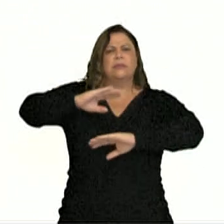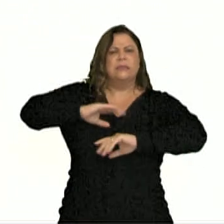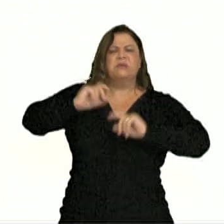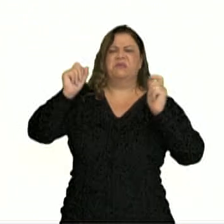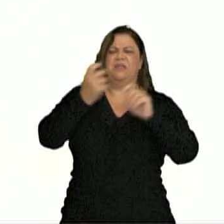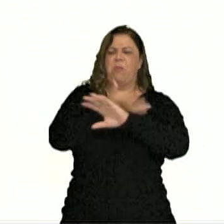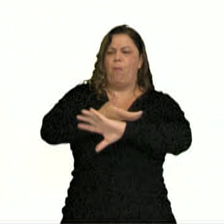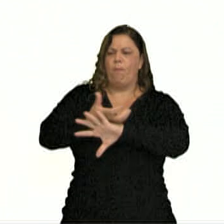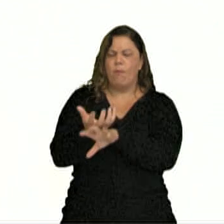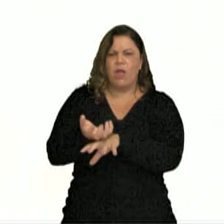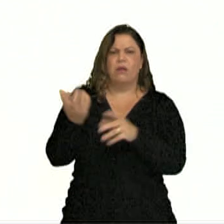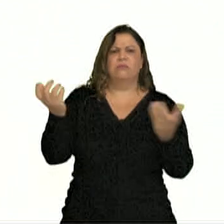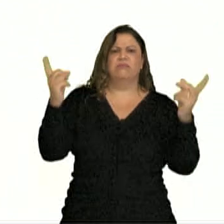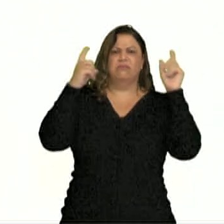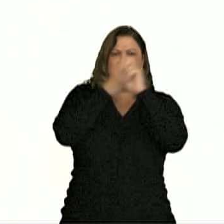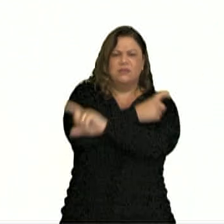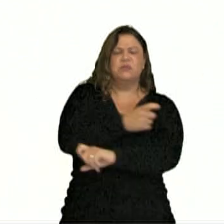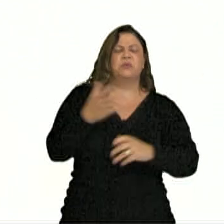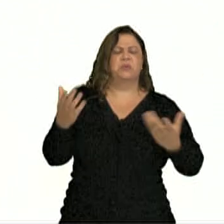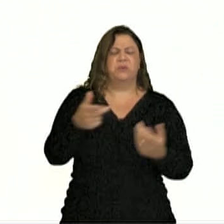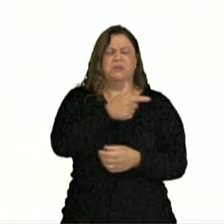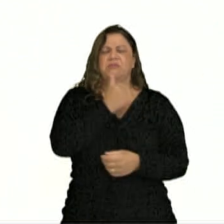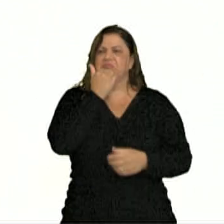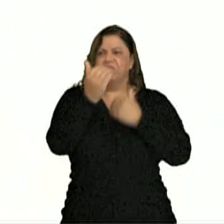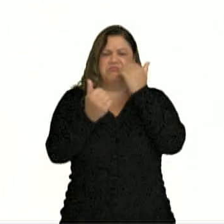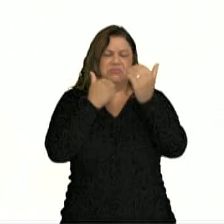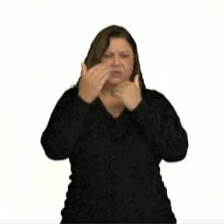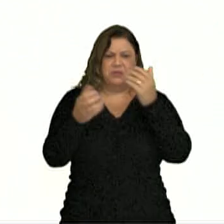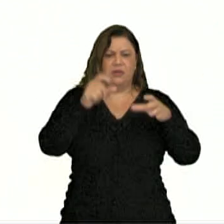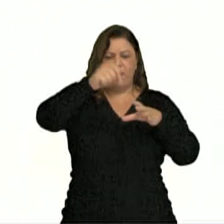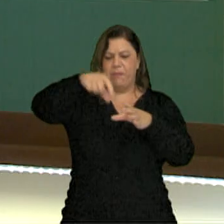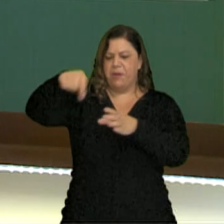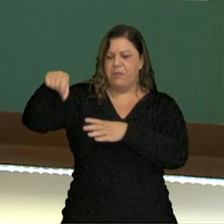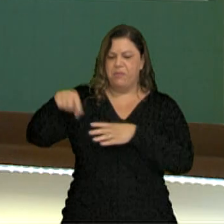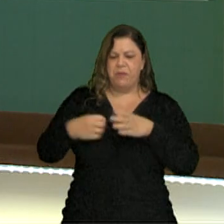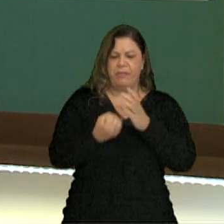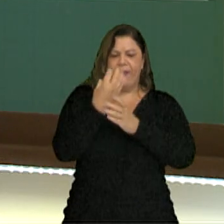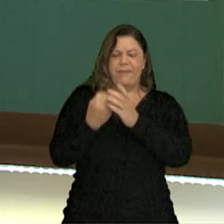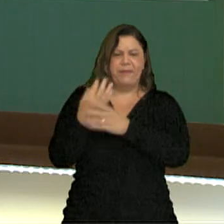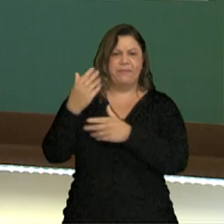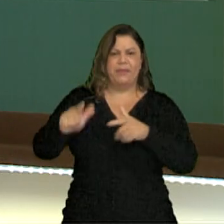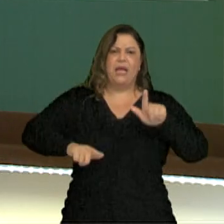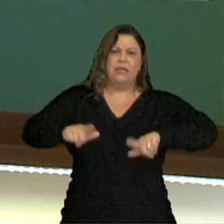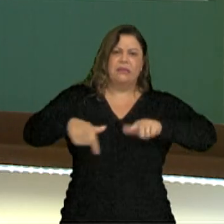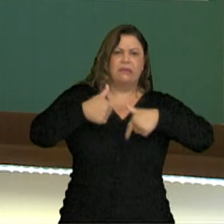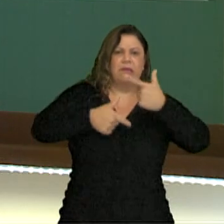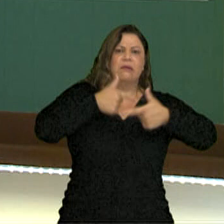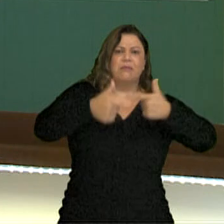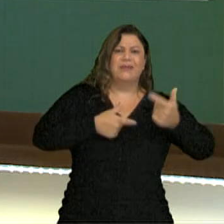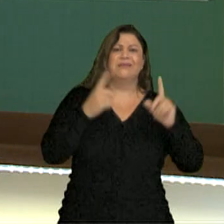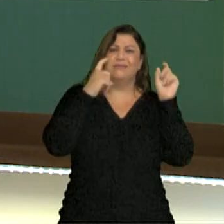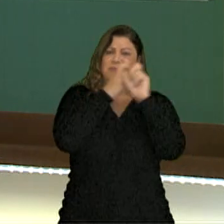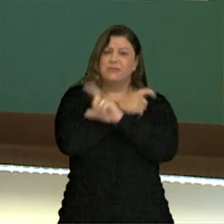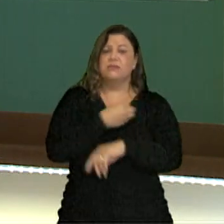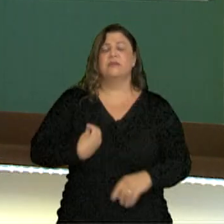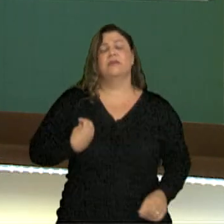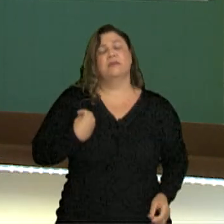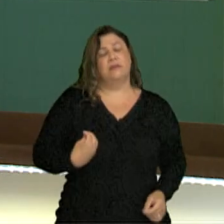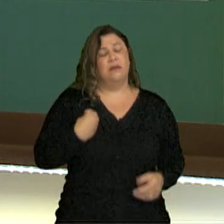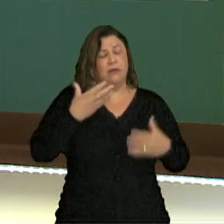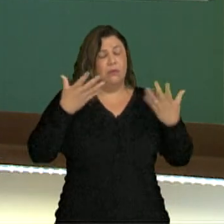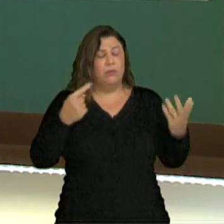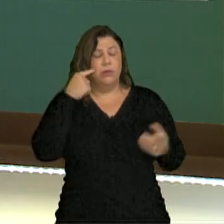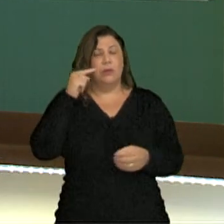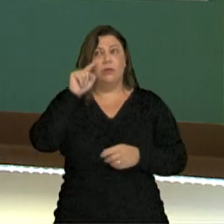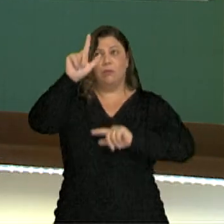seca, dificuldade, não conseguia plantar, não tinha emprego, muito difícil a vida dele. Falou assim, opa, eu vi lá